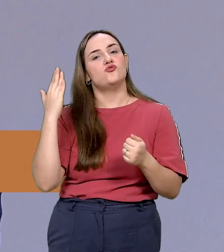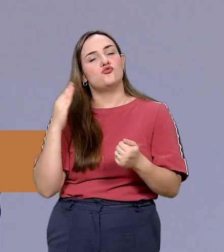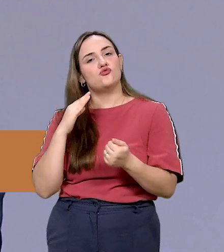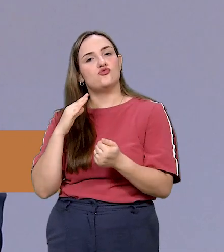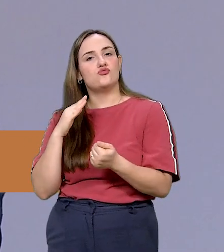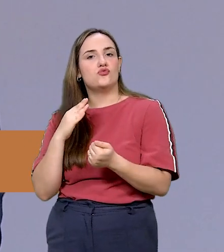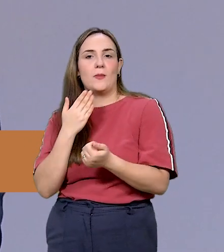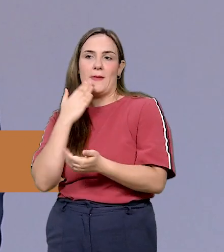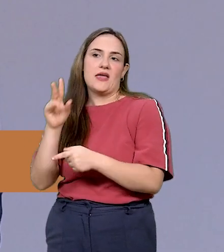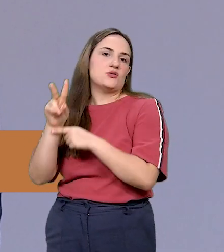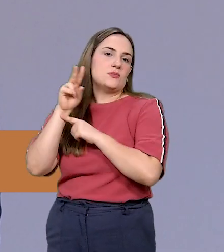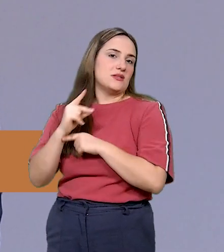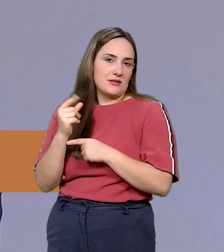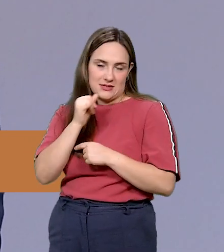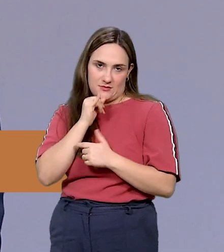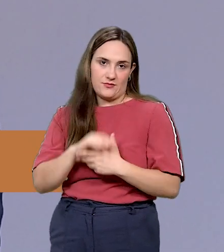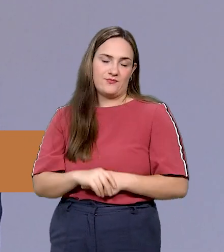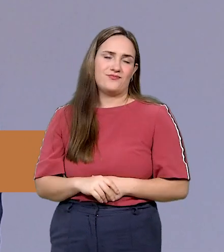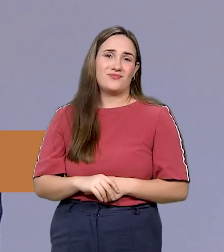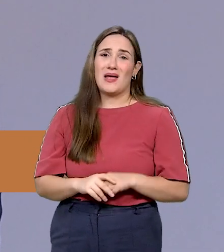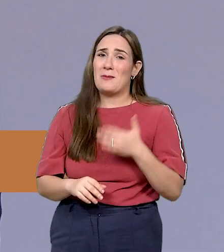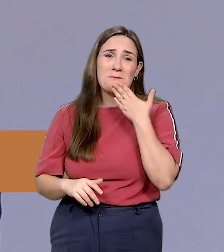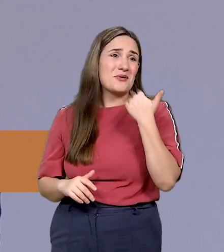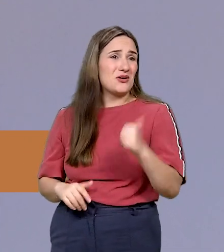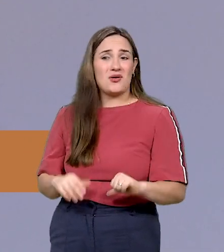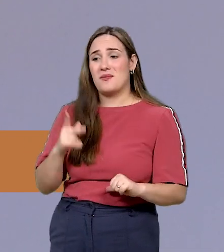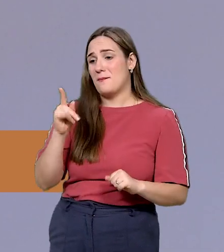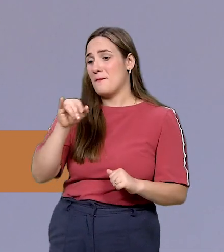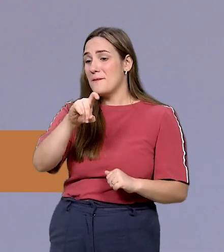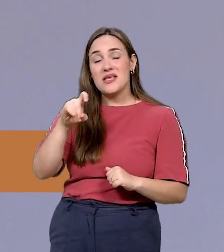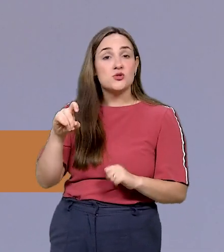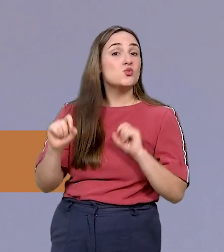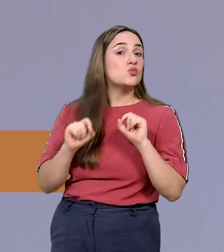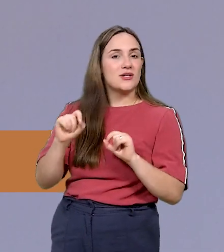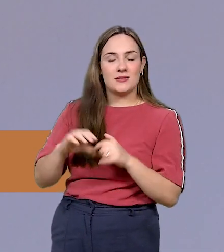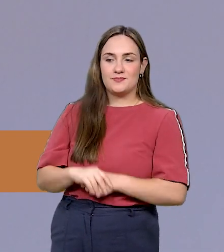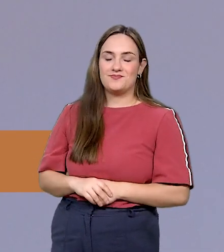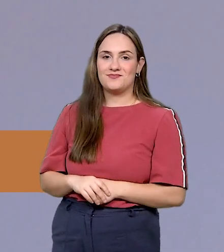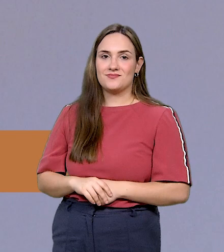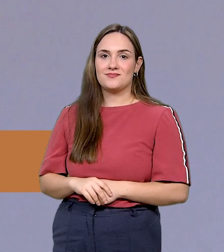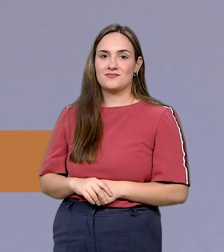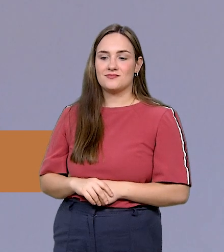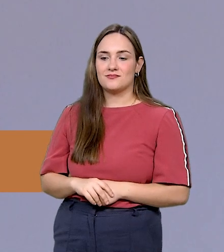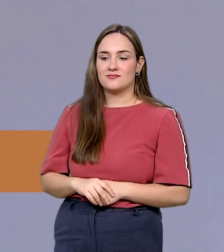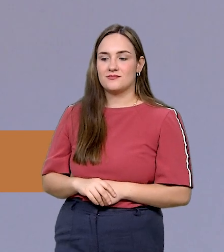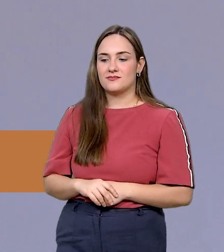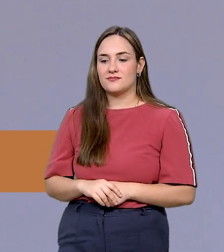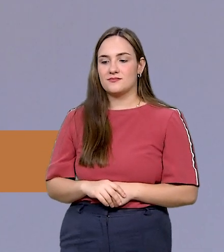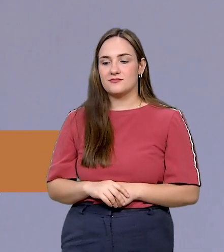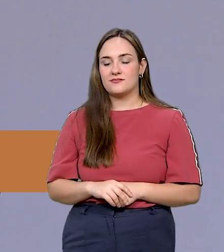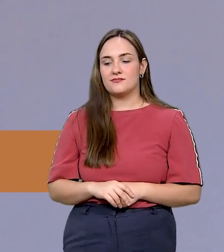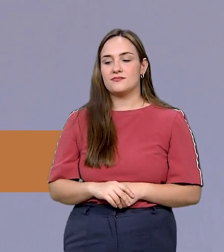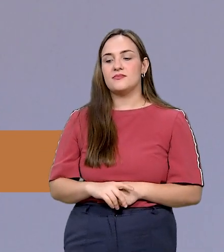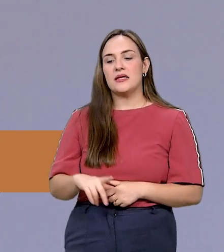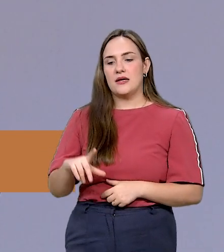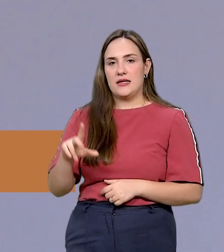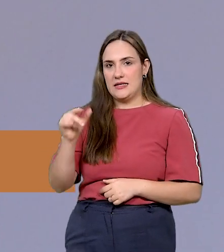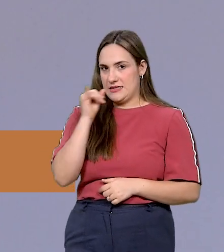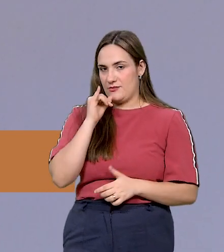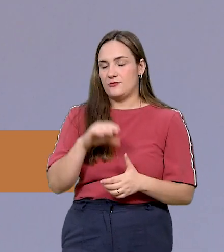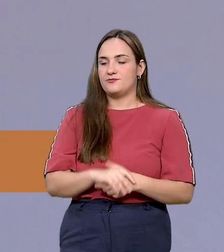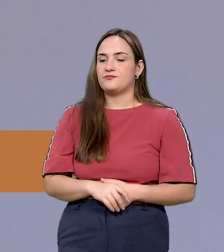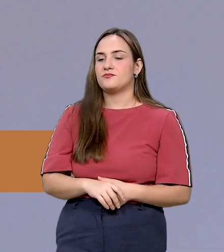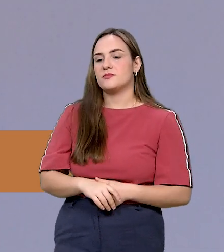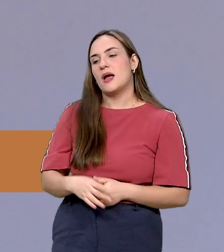consumidores. Na questão da fraude PIX, o que é importante? Normalmente é ofertado uma vantagem muito